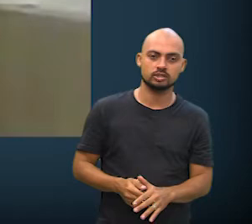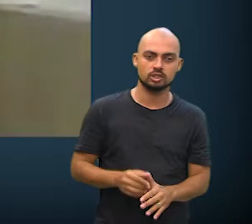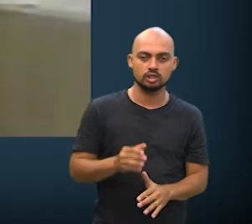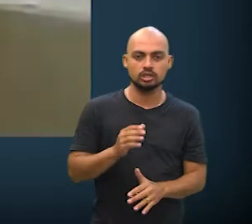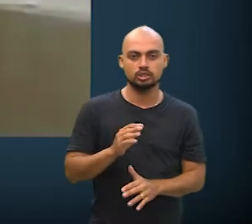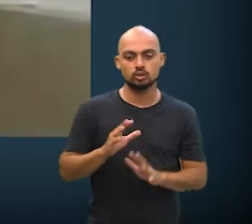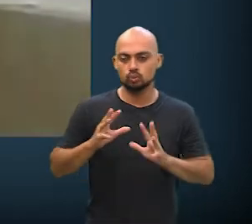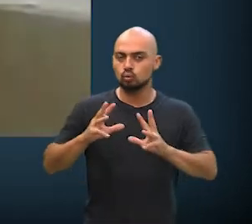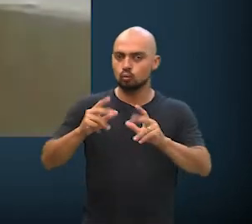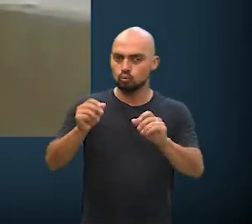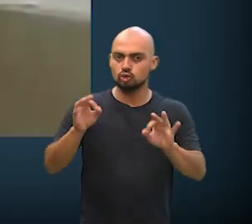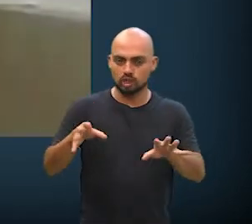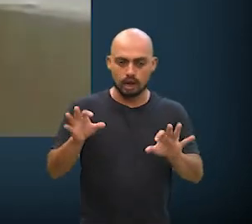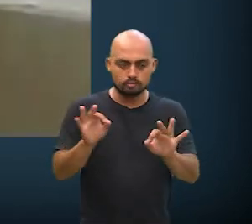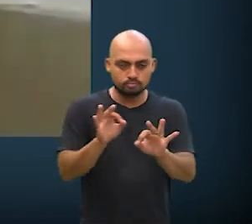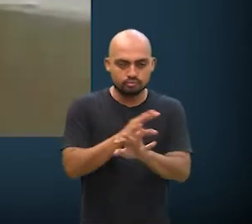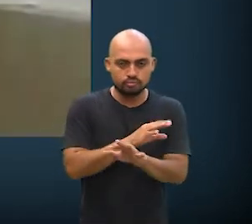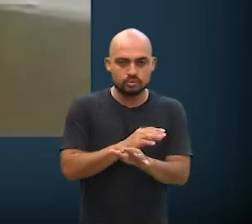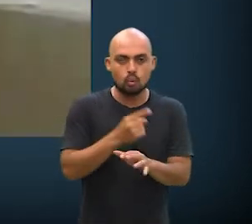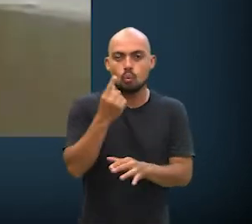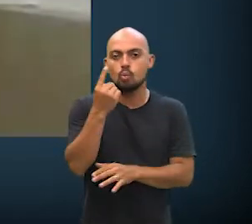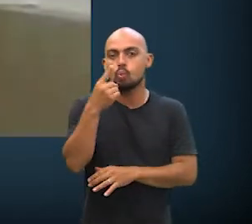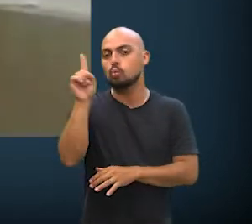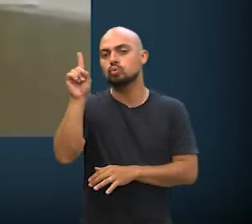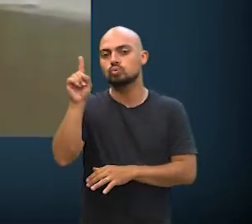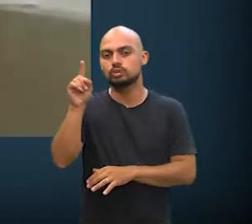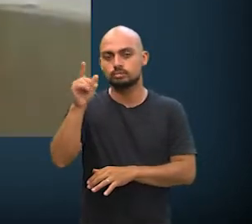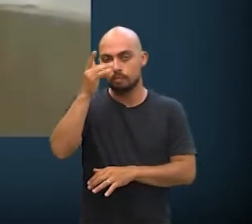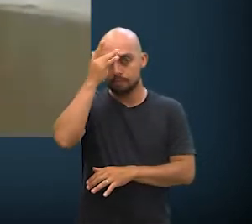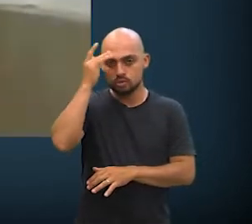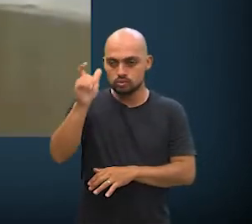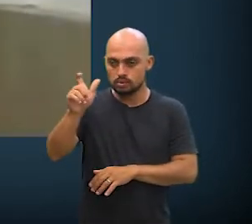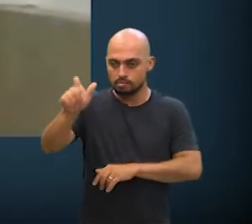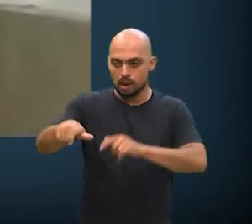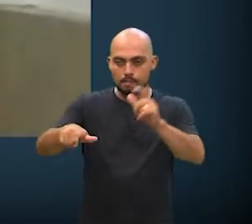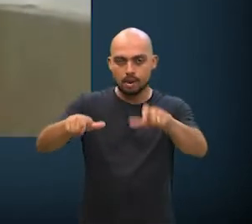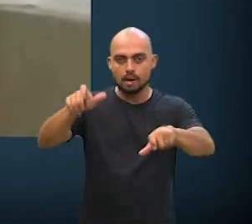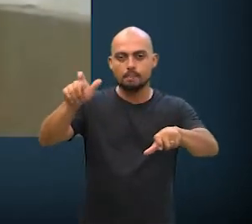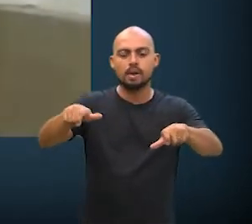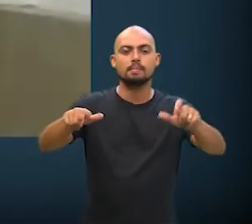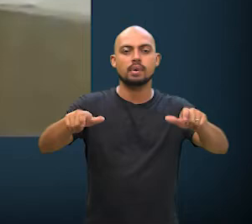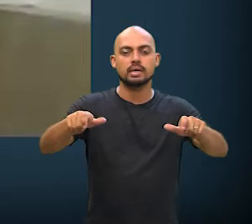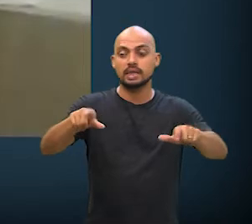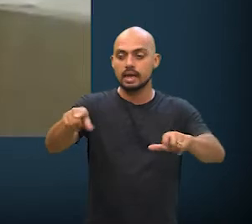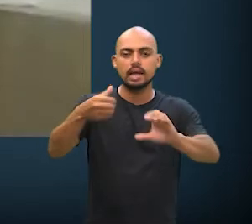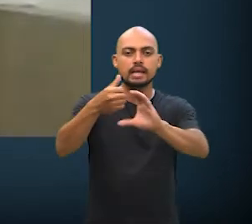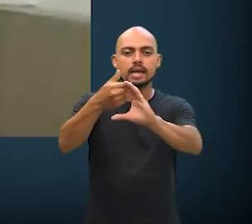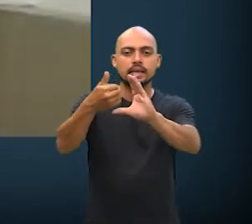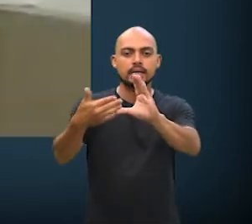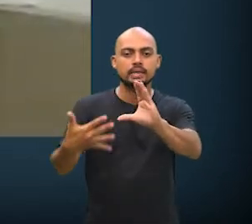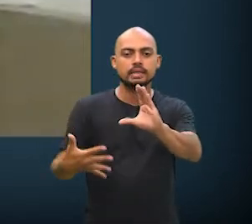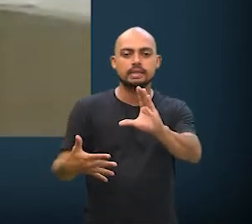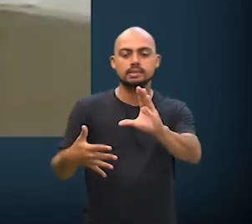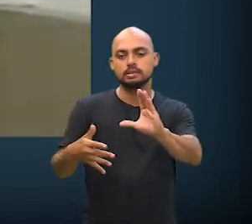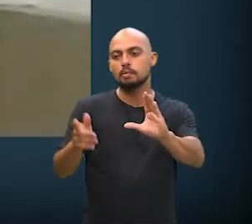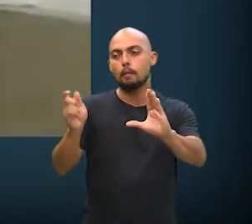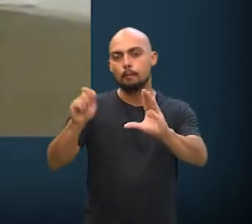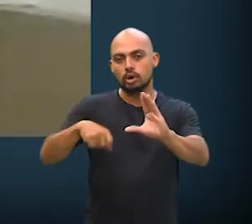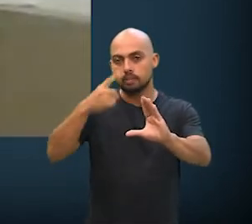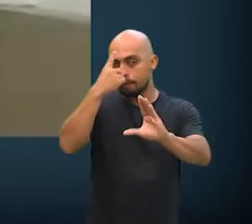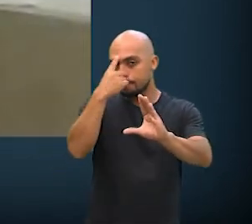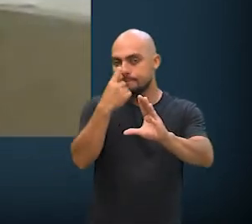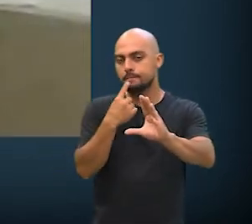essa construção, a gente vai achar pessoas com as características do meu possível cliente. Aí, nesse momento, a gente senta com